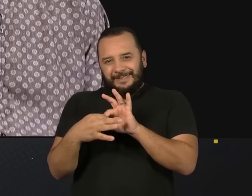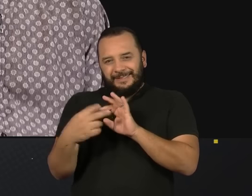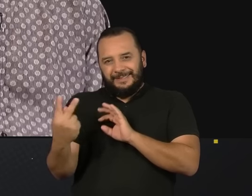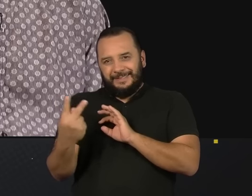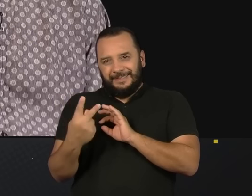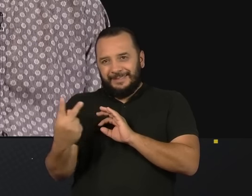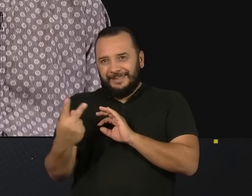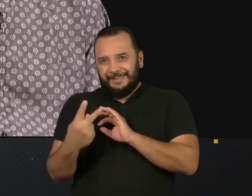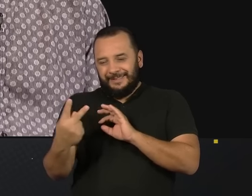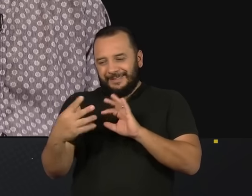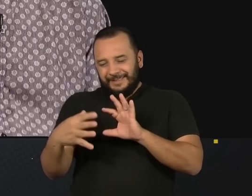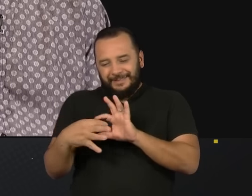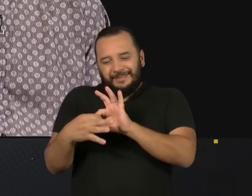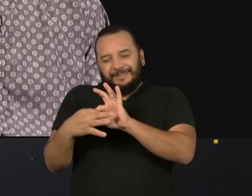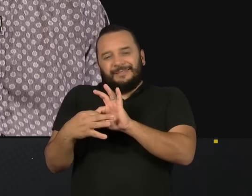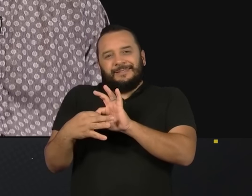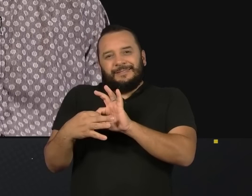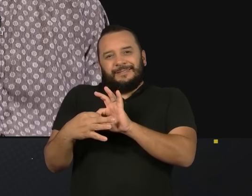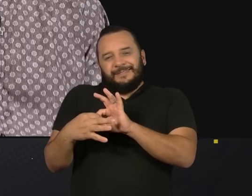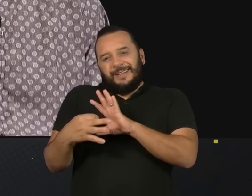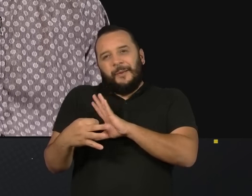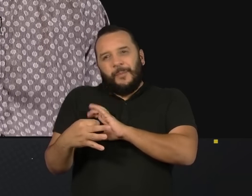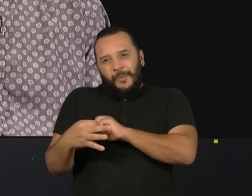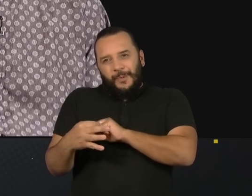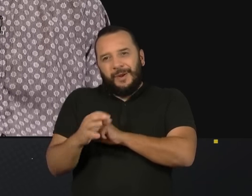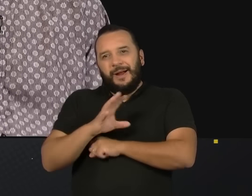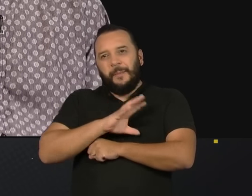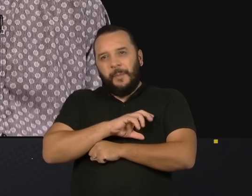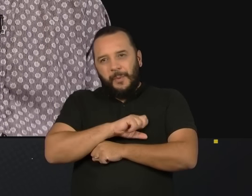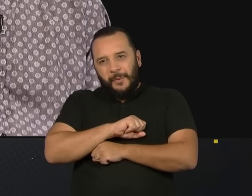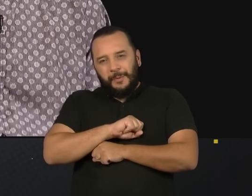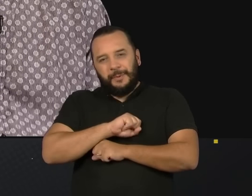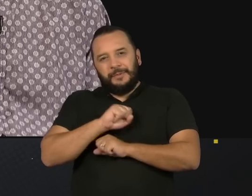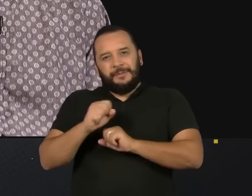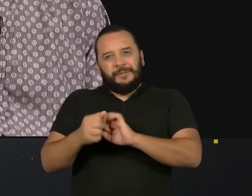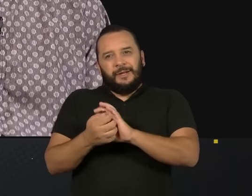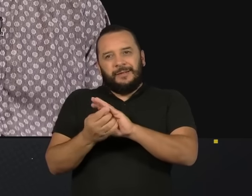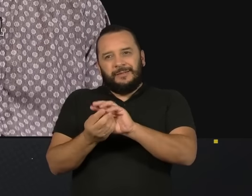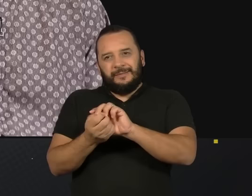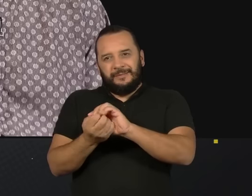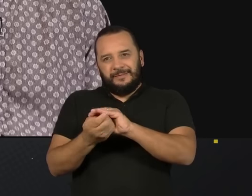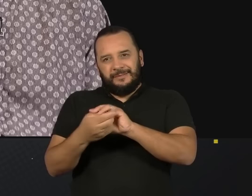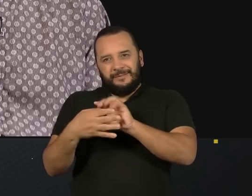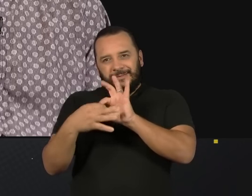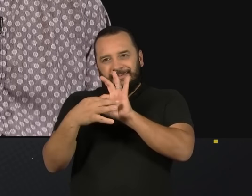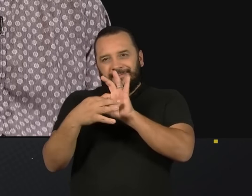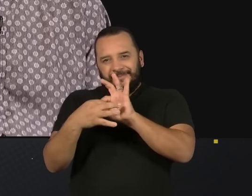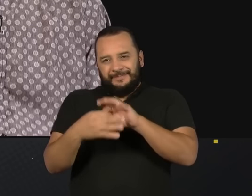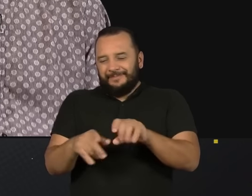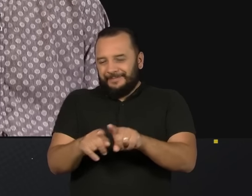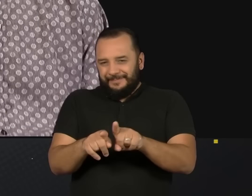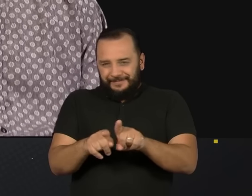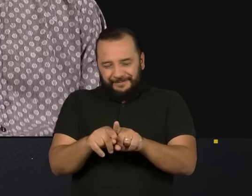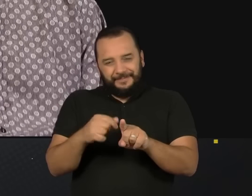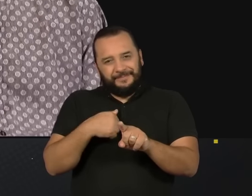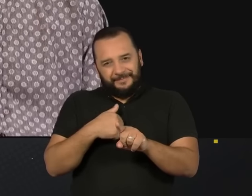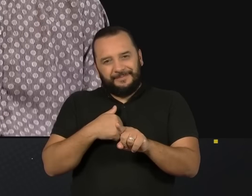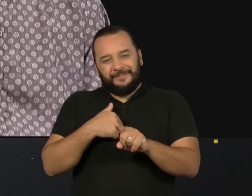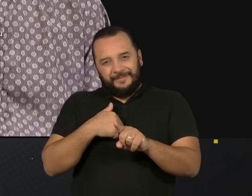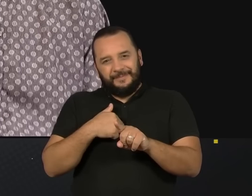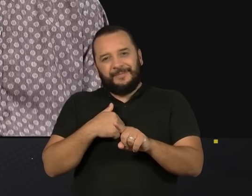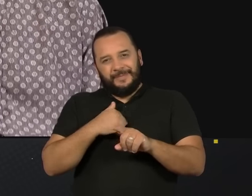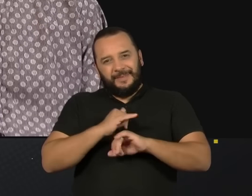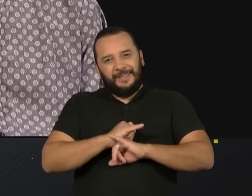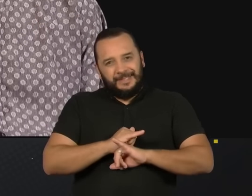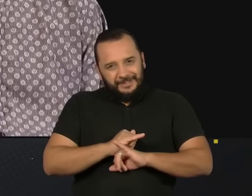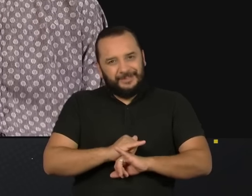né, de amor que nos une. E uma linha escrita para ser dita, né? Palavra escrita para ser